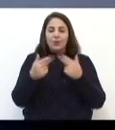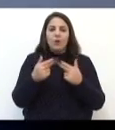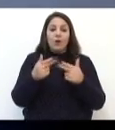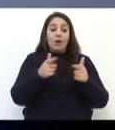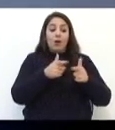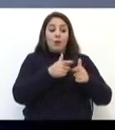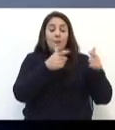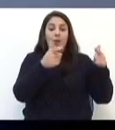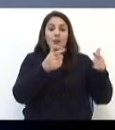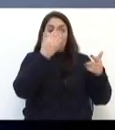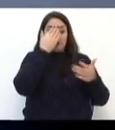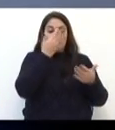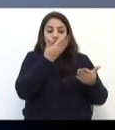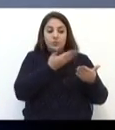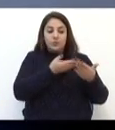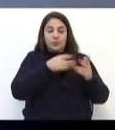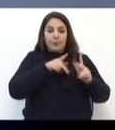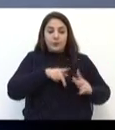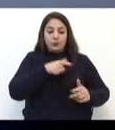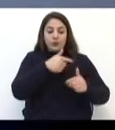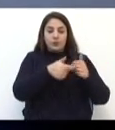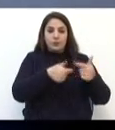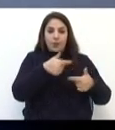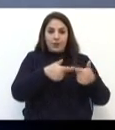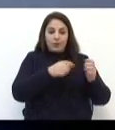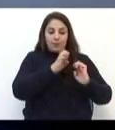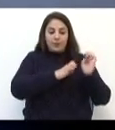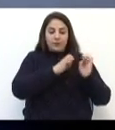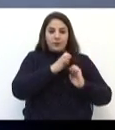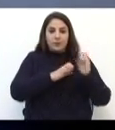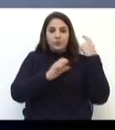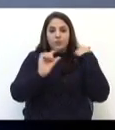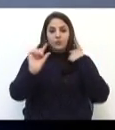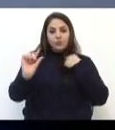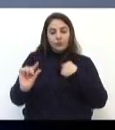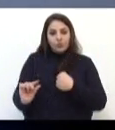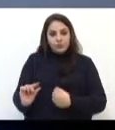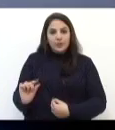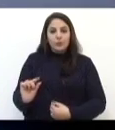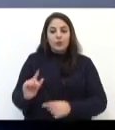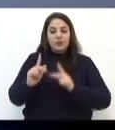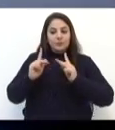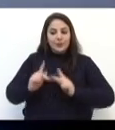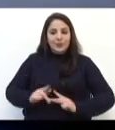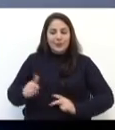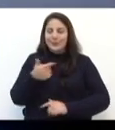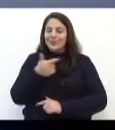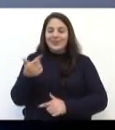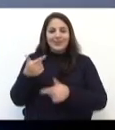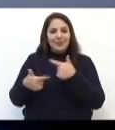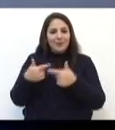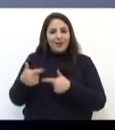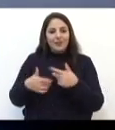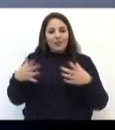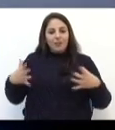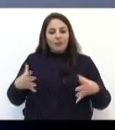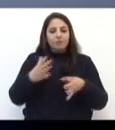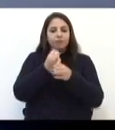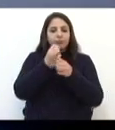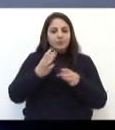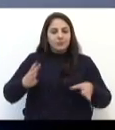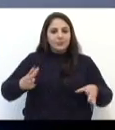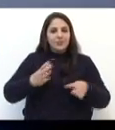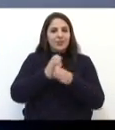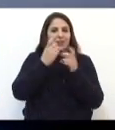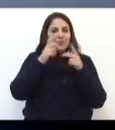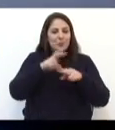Então aumenta um pouquinho a confiança do empresário, diminui um pouco o desemprego, então vai somando e com